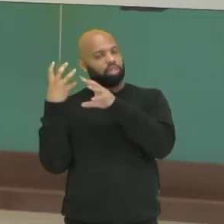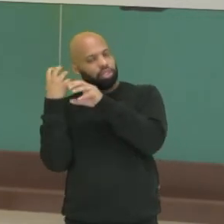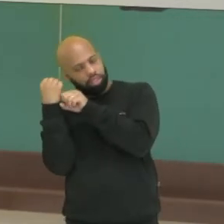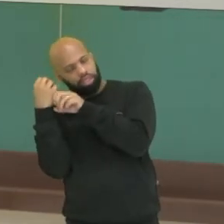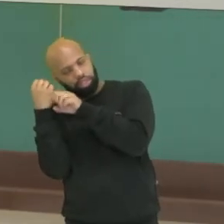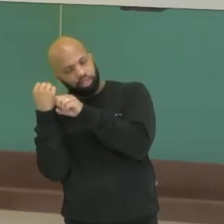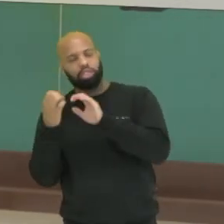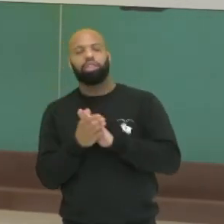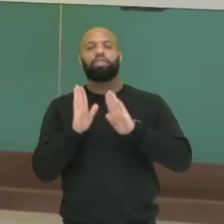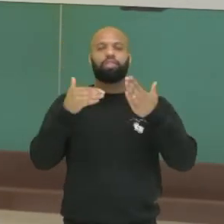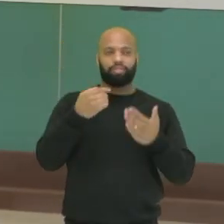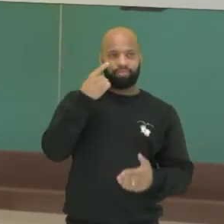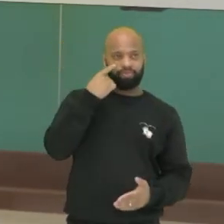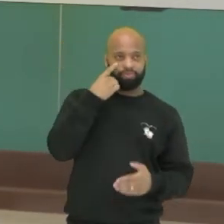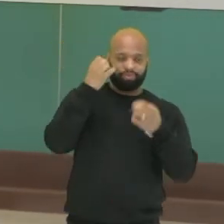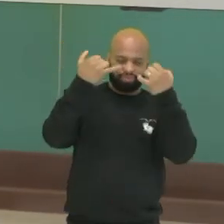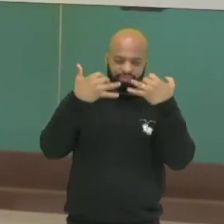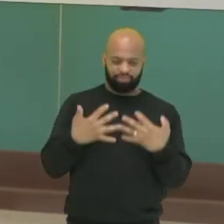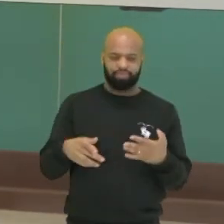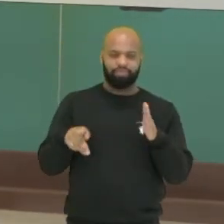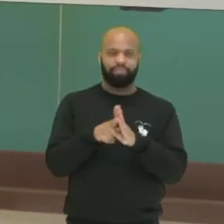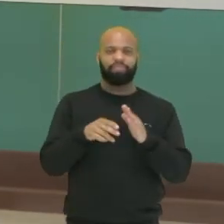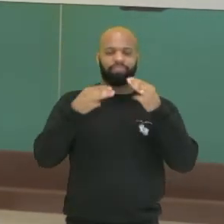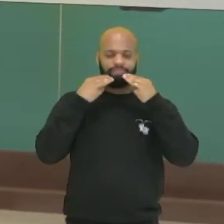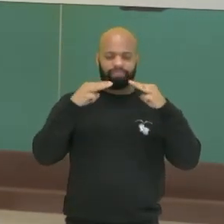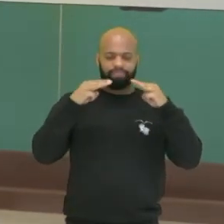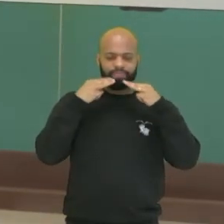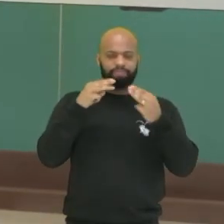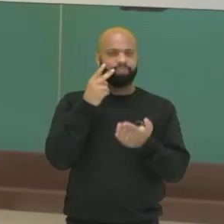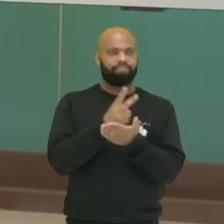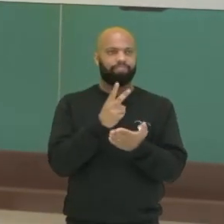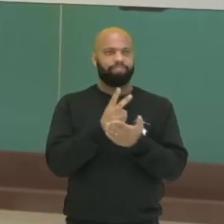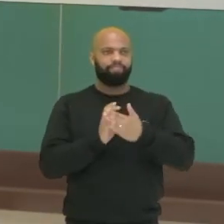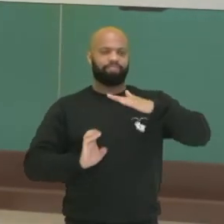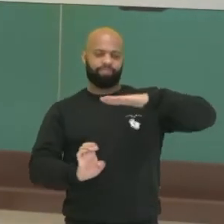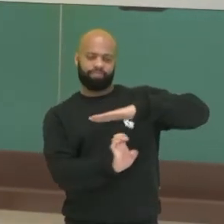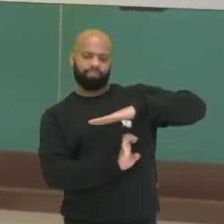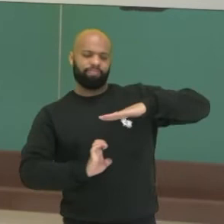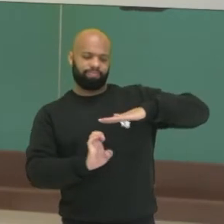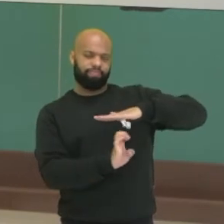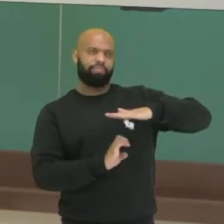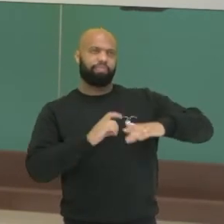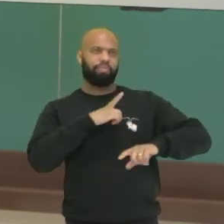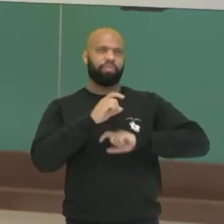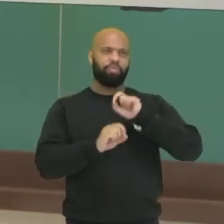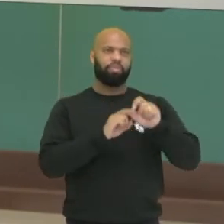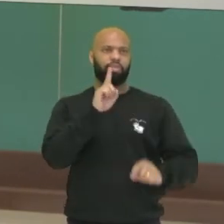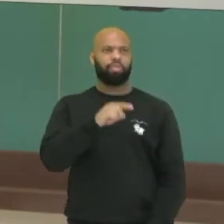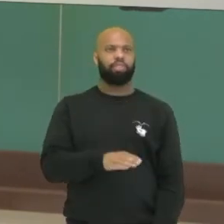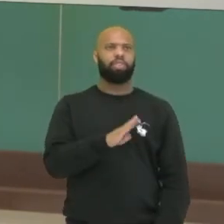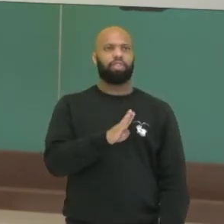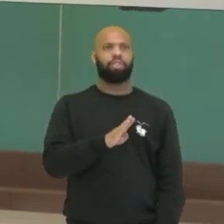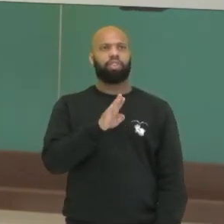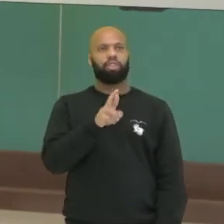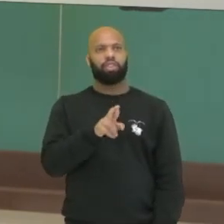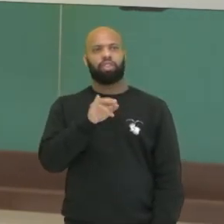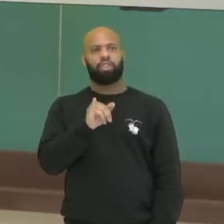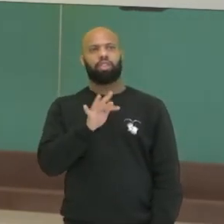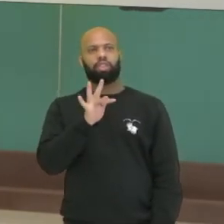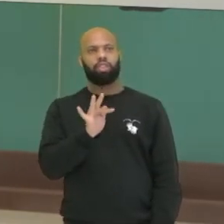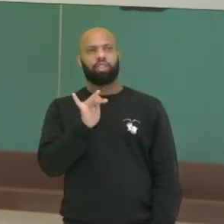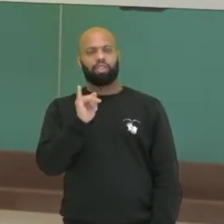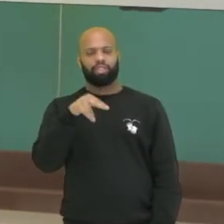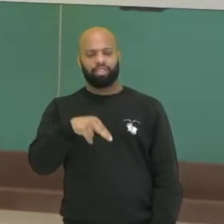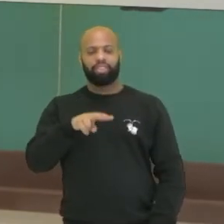vem a explicação da propaganda, veio da própria empresa, Então, eles chamam de briefing, Então, o que vai ser mandado para